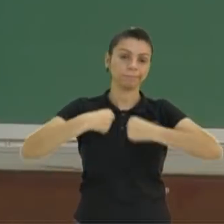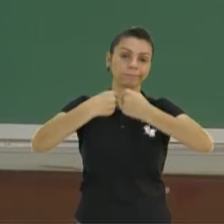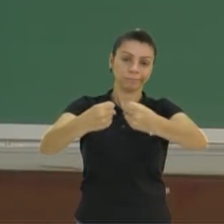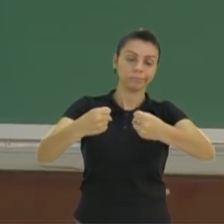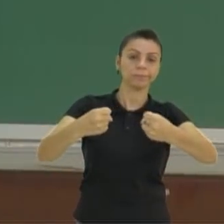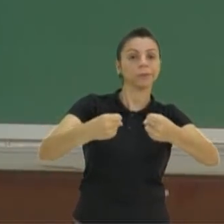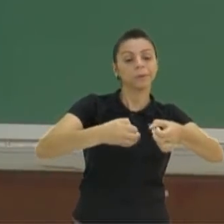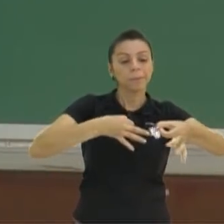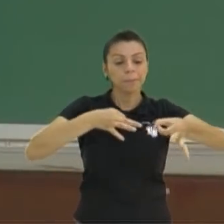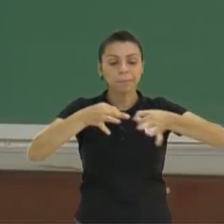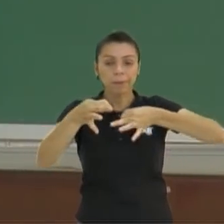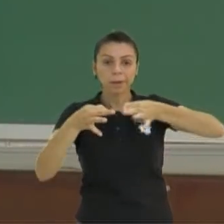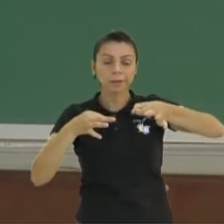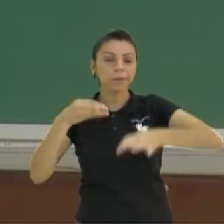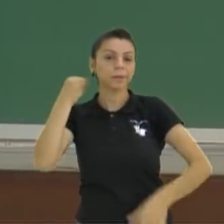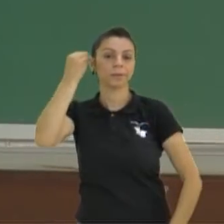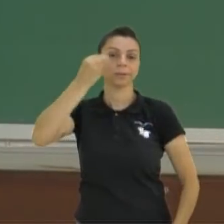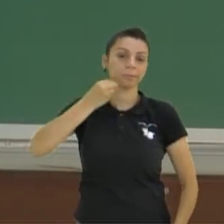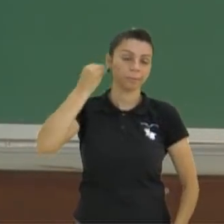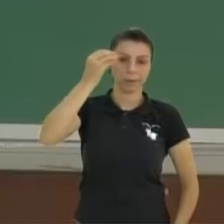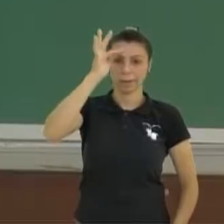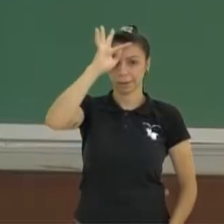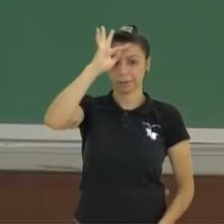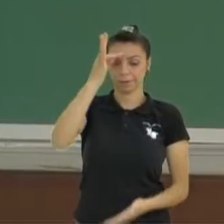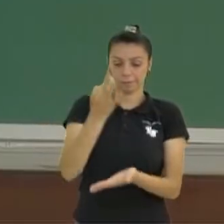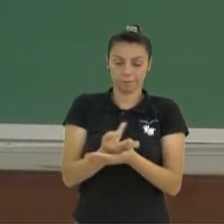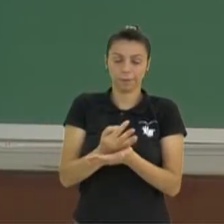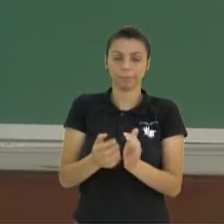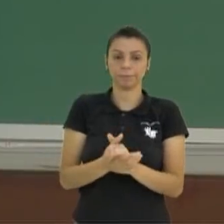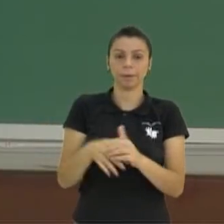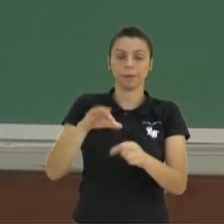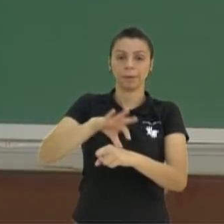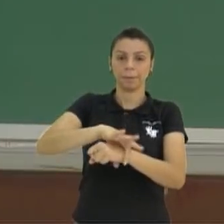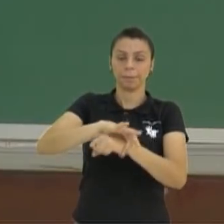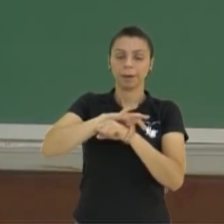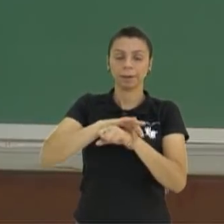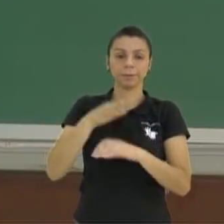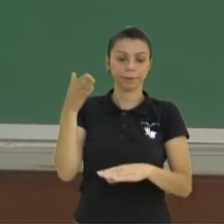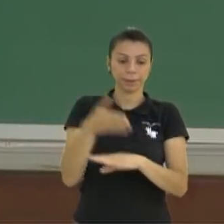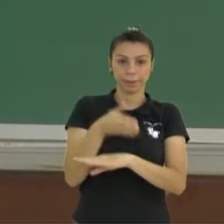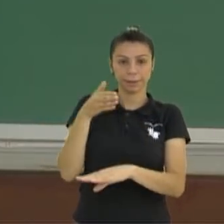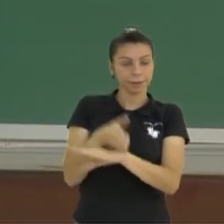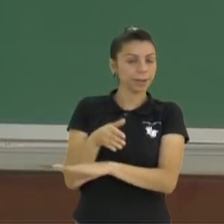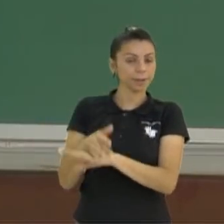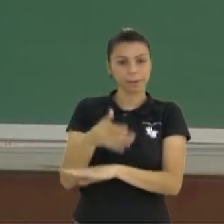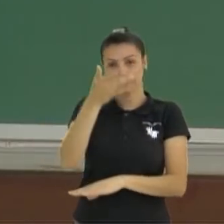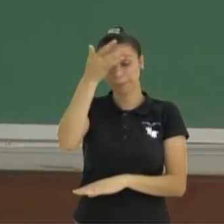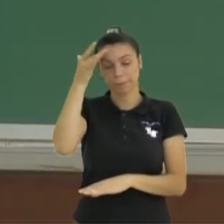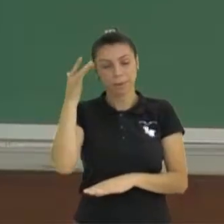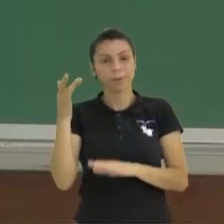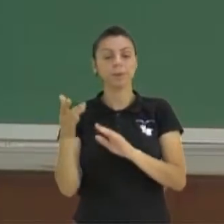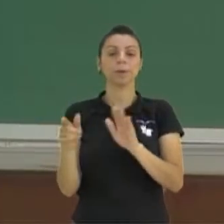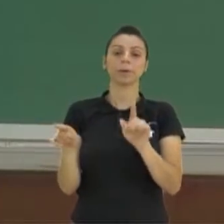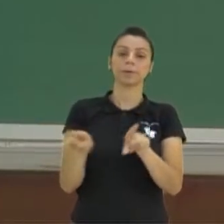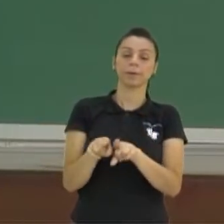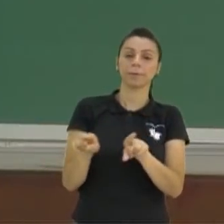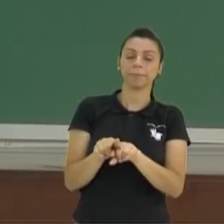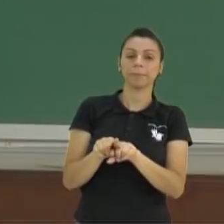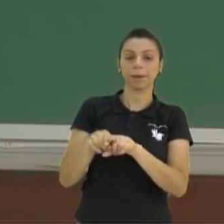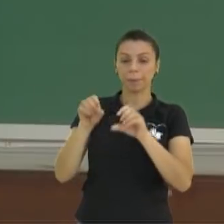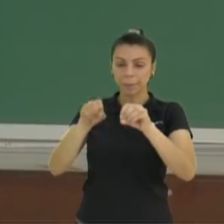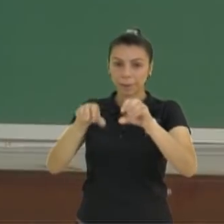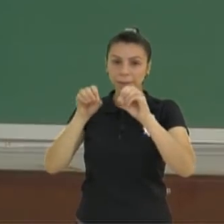uma organização da experiência de fé para garantir tanto o acesso das pessoas à doutrina, ao conhecimento, como